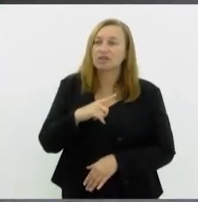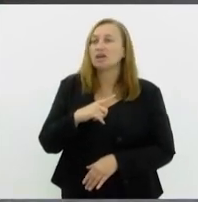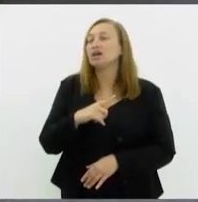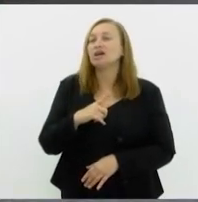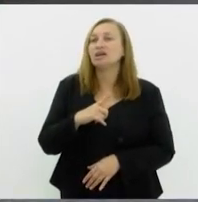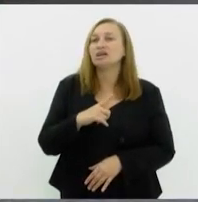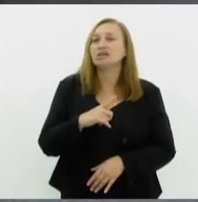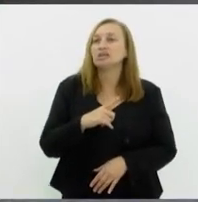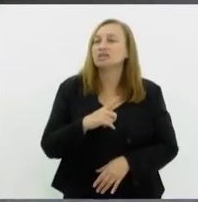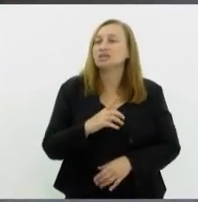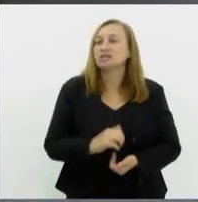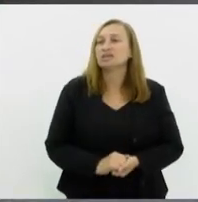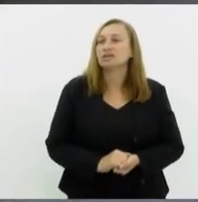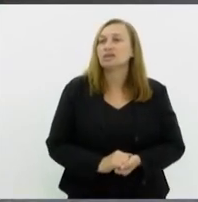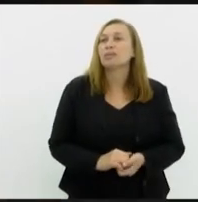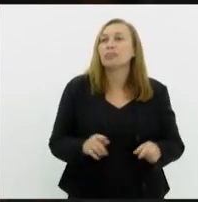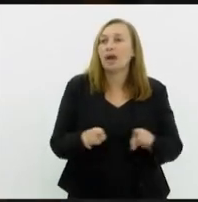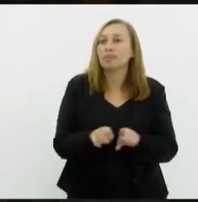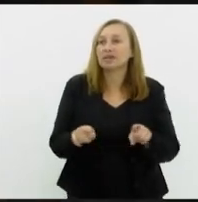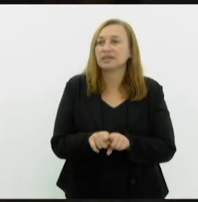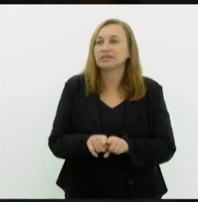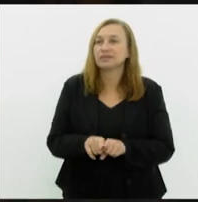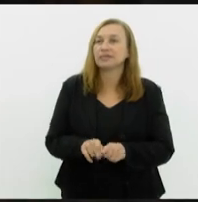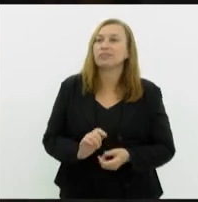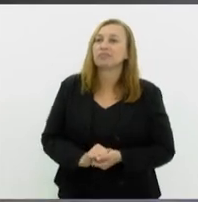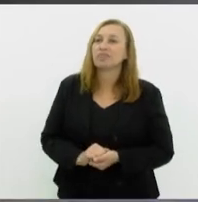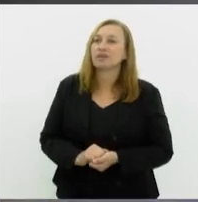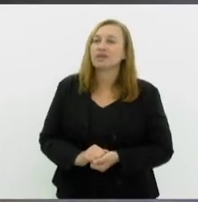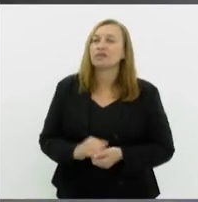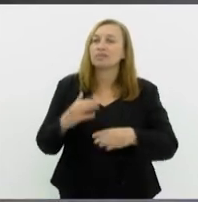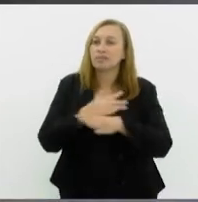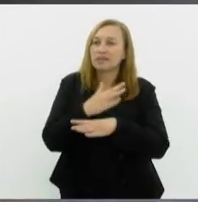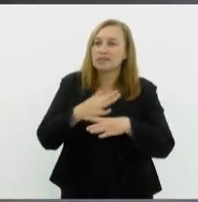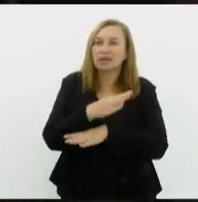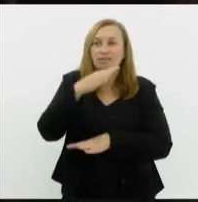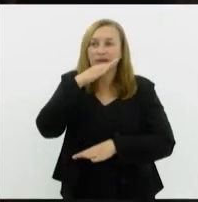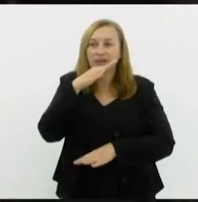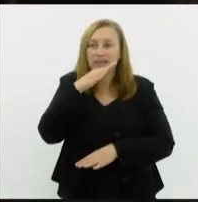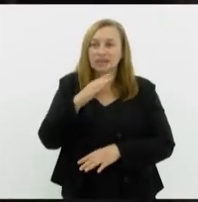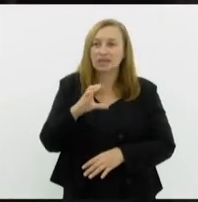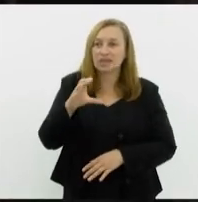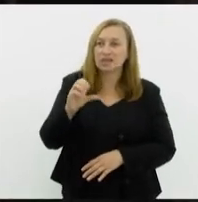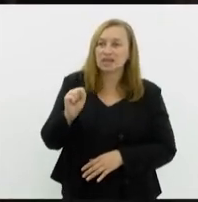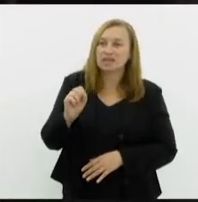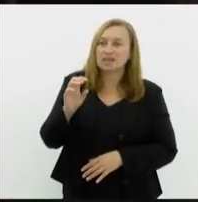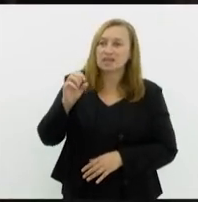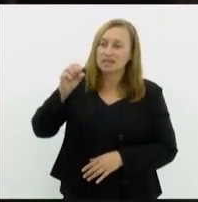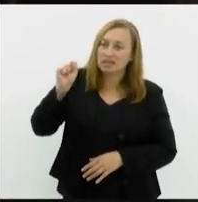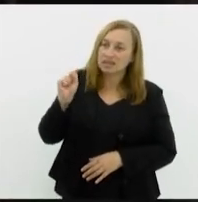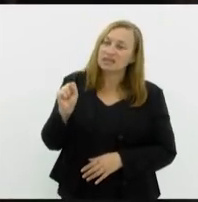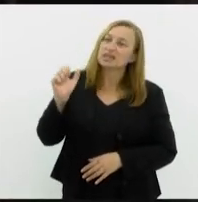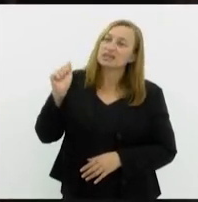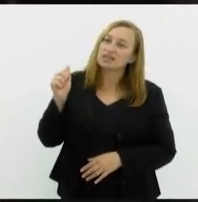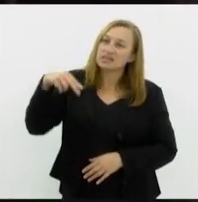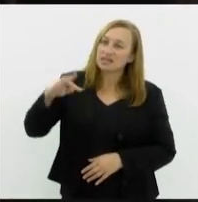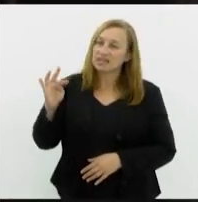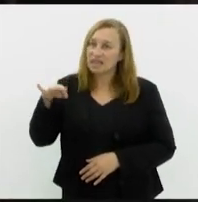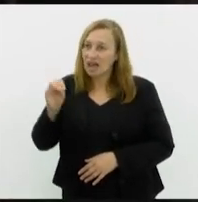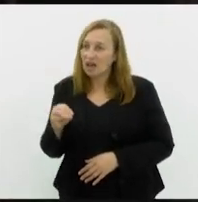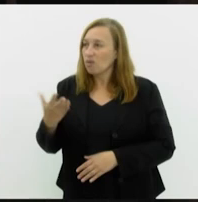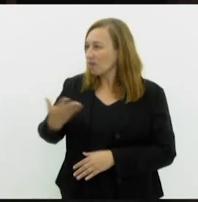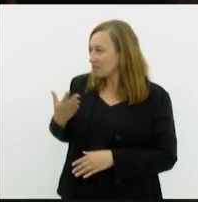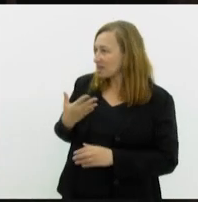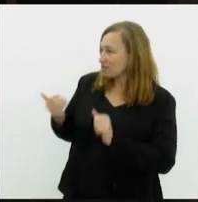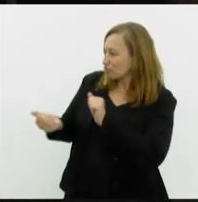pessoa justa, como também para a cidade de Mangaratiba. Santiago foi um colega, trabalhamos juntos, né, Santiago? E um prazer, uma honra